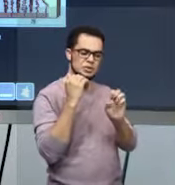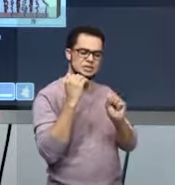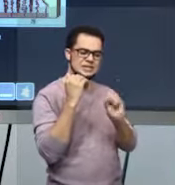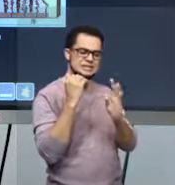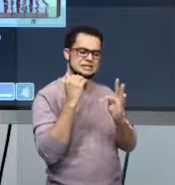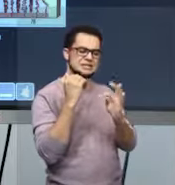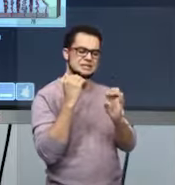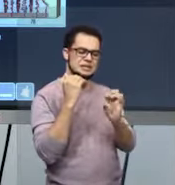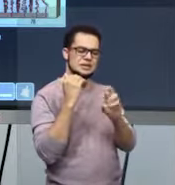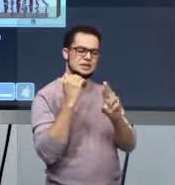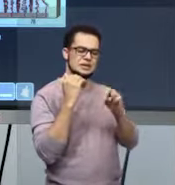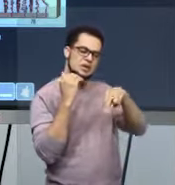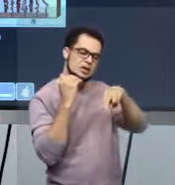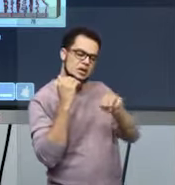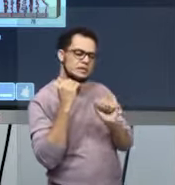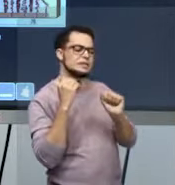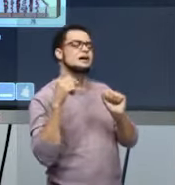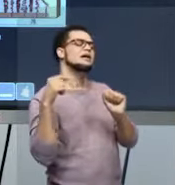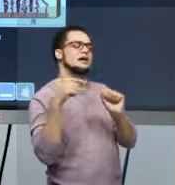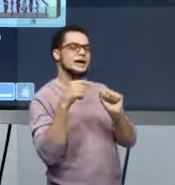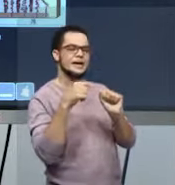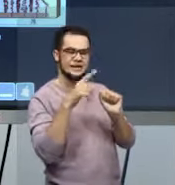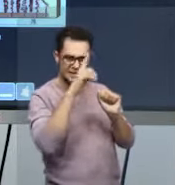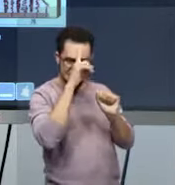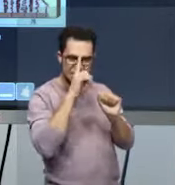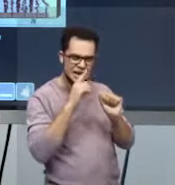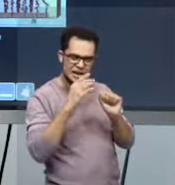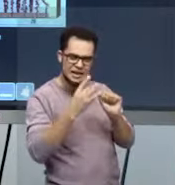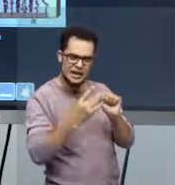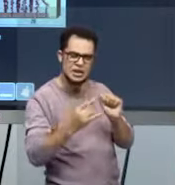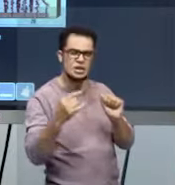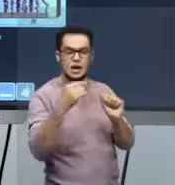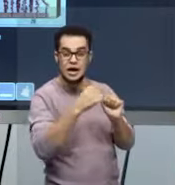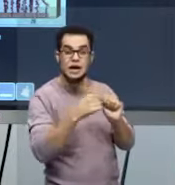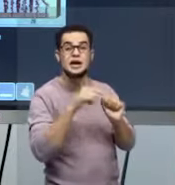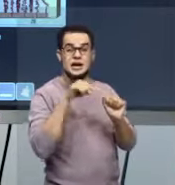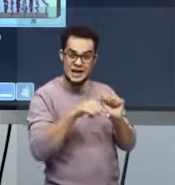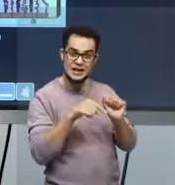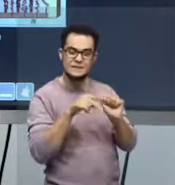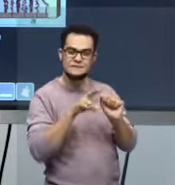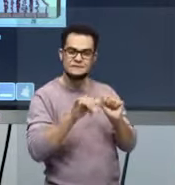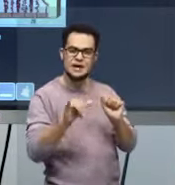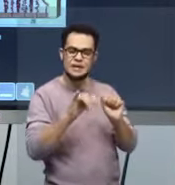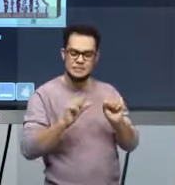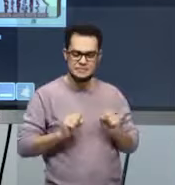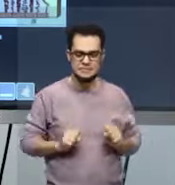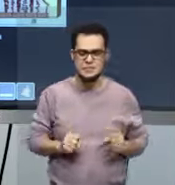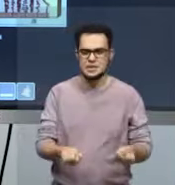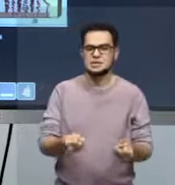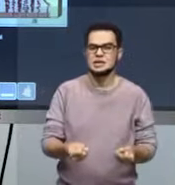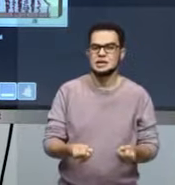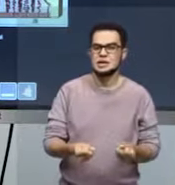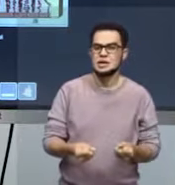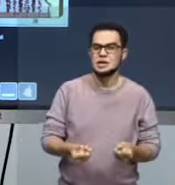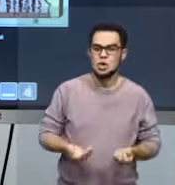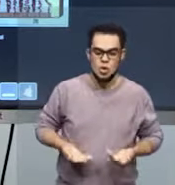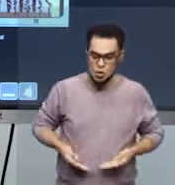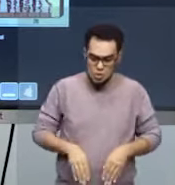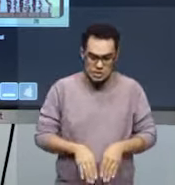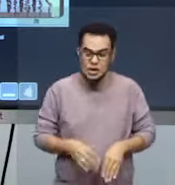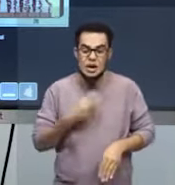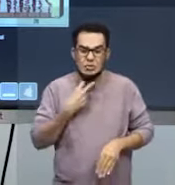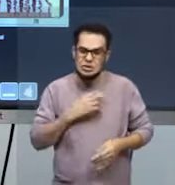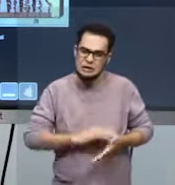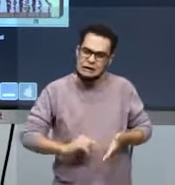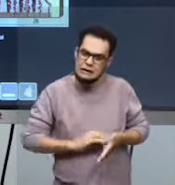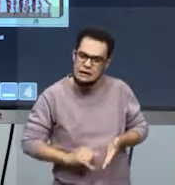é aquele folículo que ficou amarelo. Esses 2 hormônios vão manter o útero. Olha, o útero não pode descamar, tem um bebê